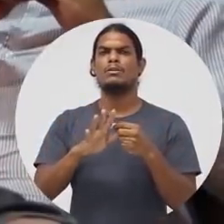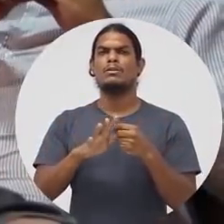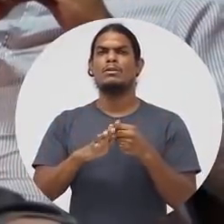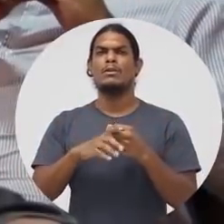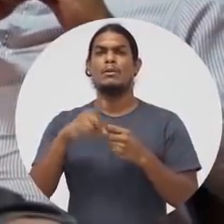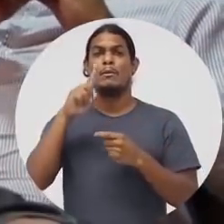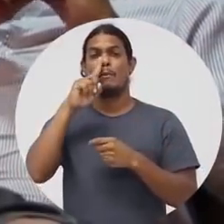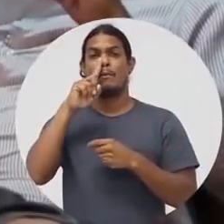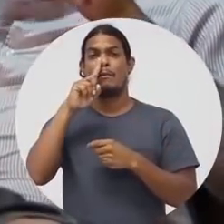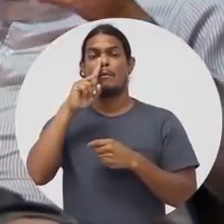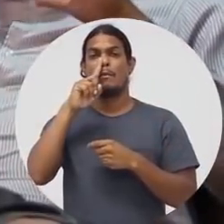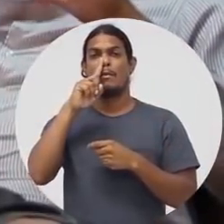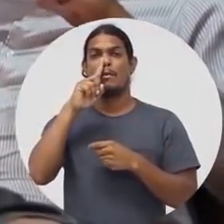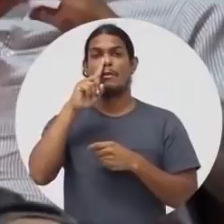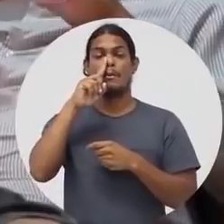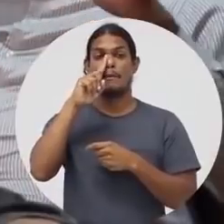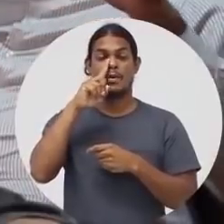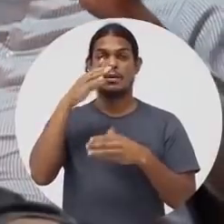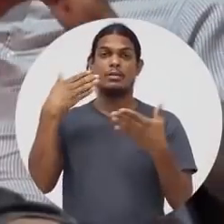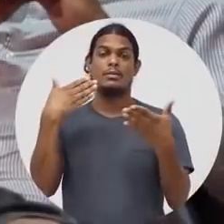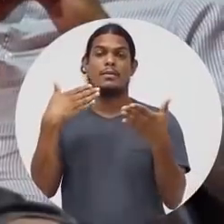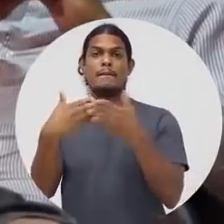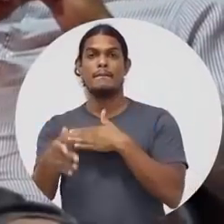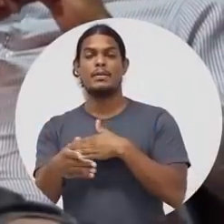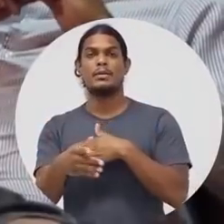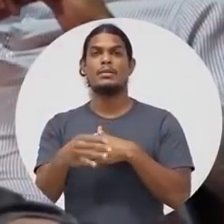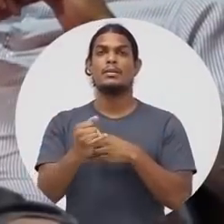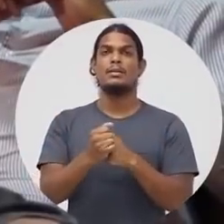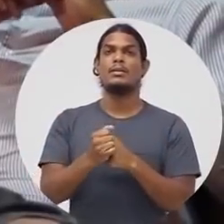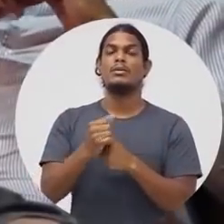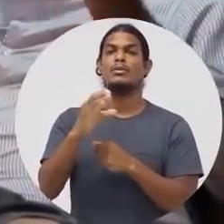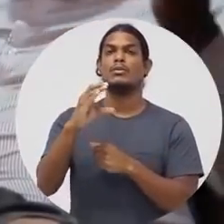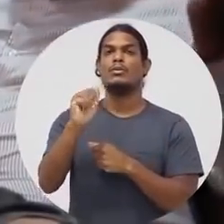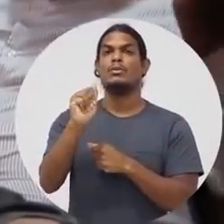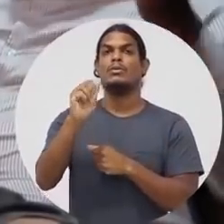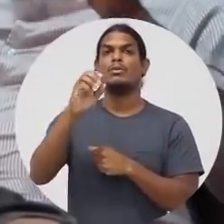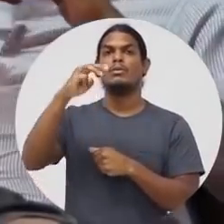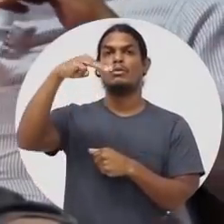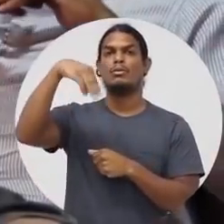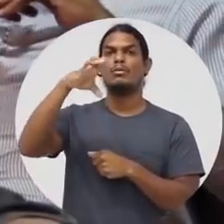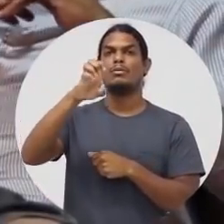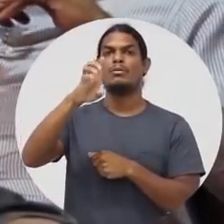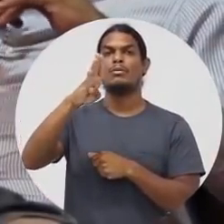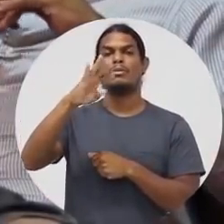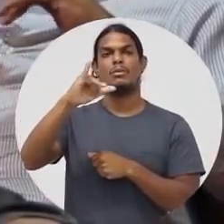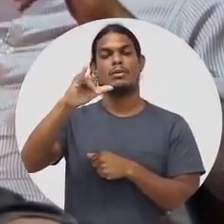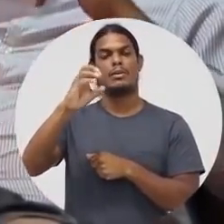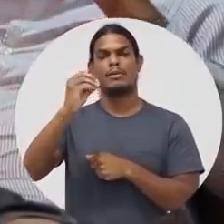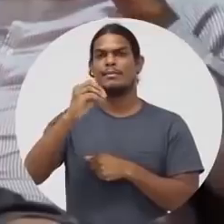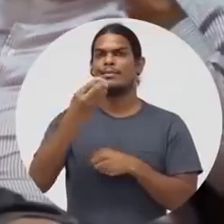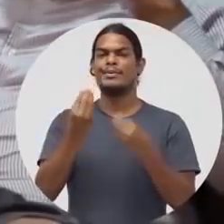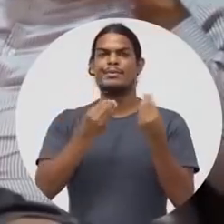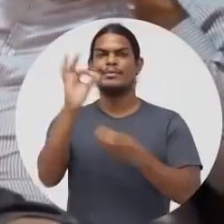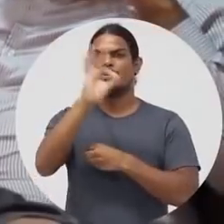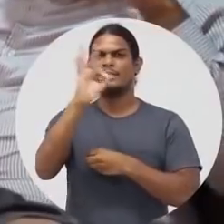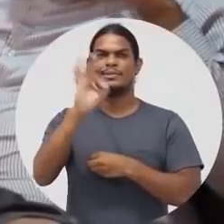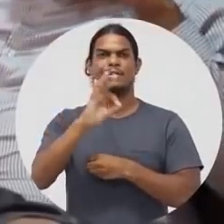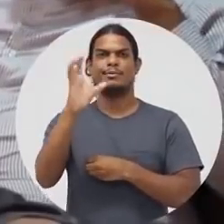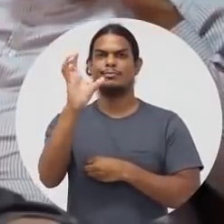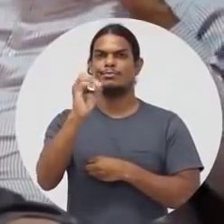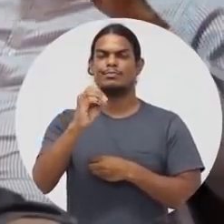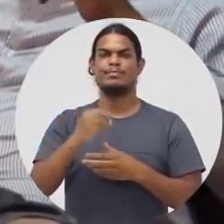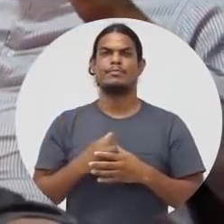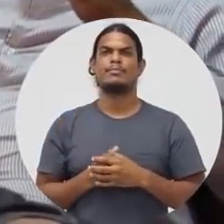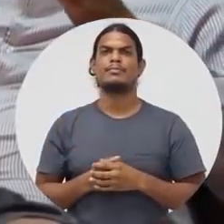zero. Porque o dele fica lá preso, ninguém mexe. E fica Entendeu? fixado, né? Fica fixado também. Tá certo. Por isso a gente tem